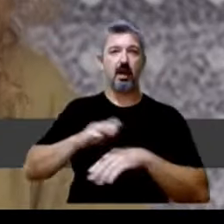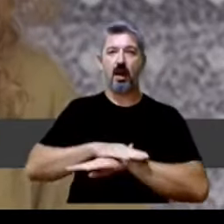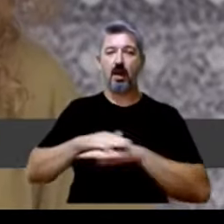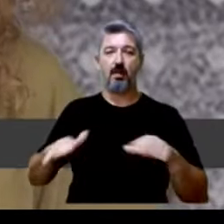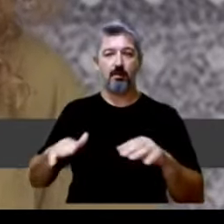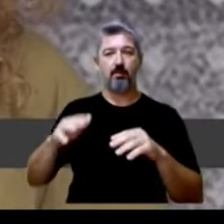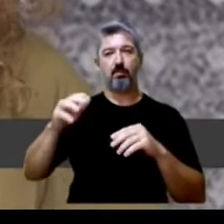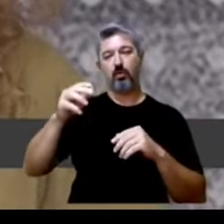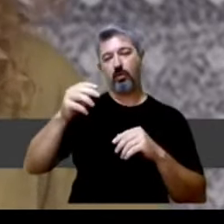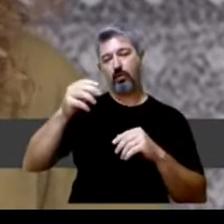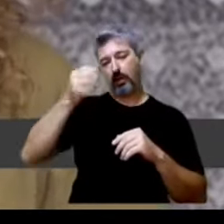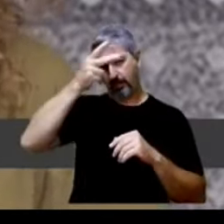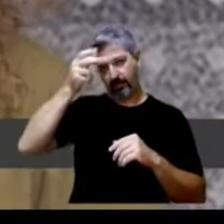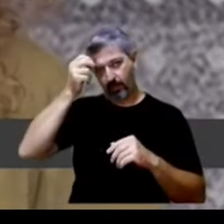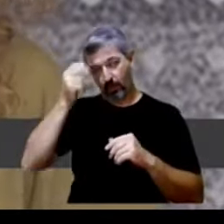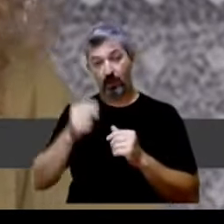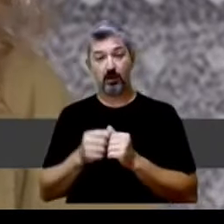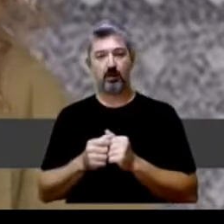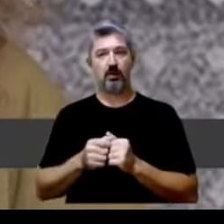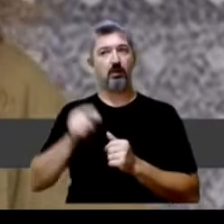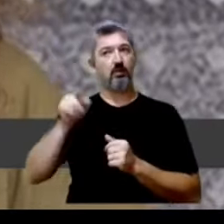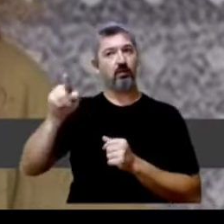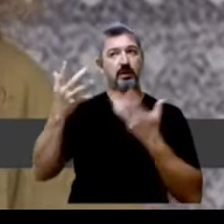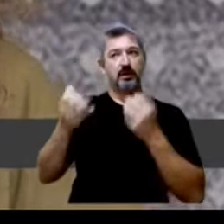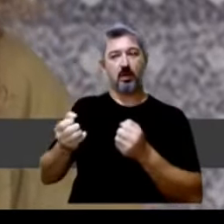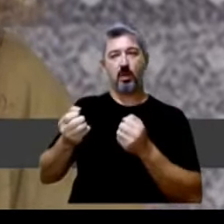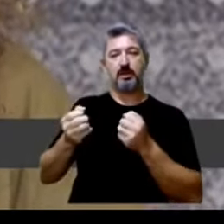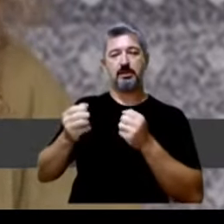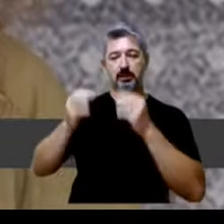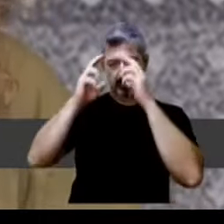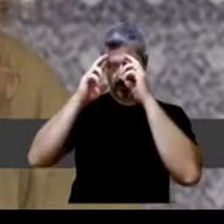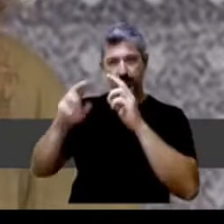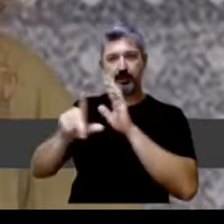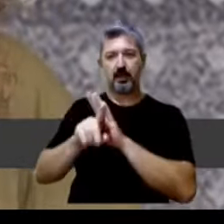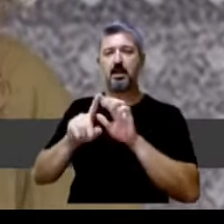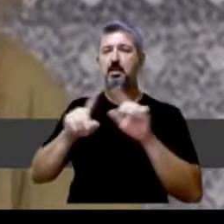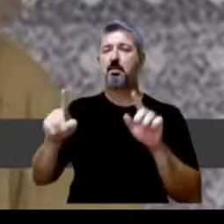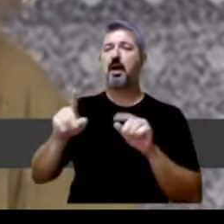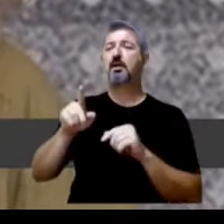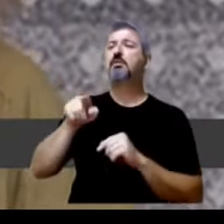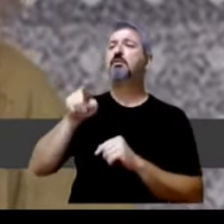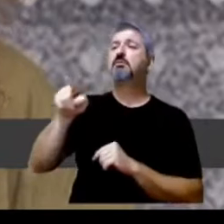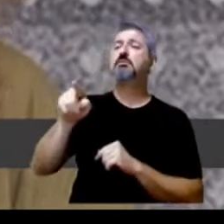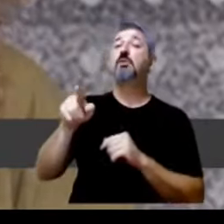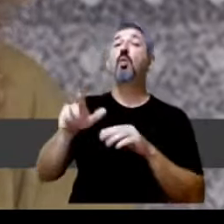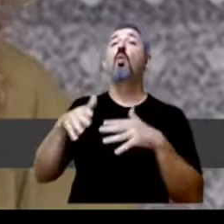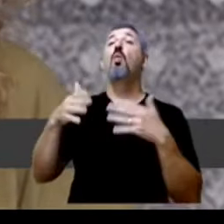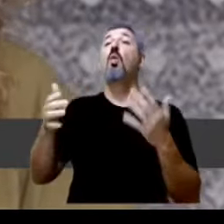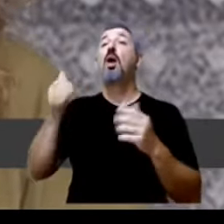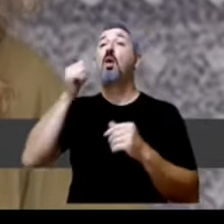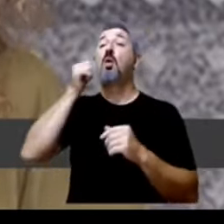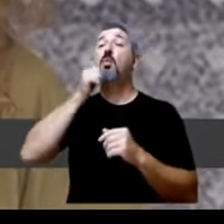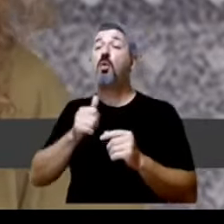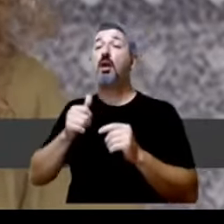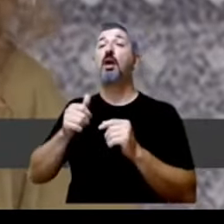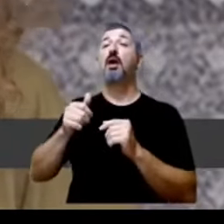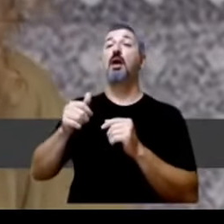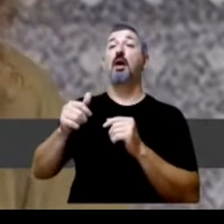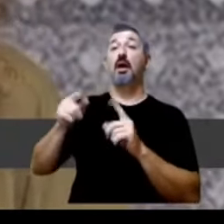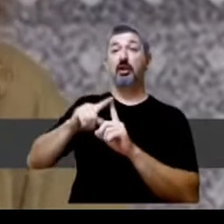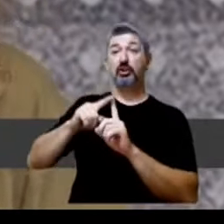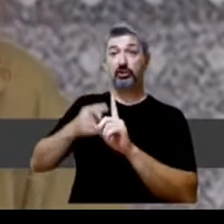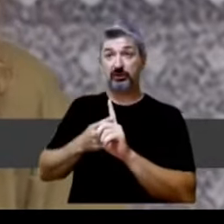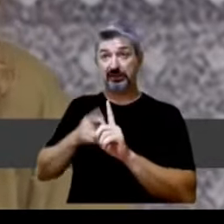lei. Então, candidato, o senhor pode, por favor, informar qual hospital a gestante pode procurar na rede municipal caso ela